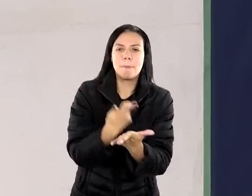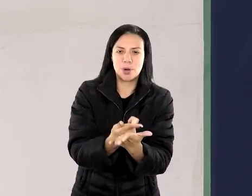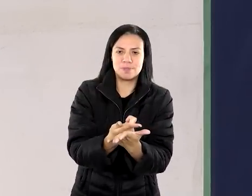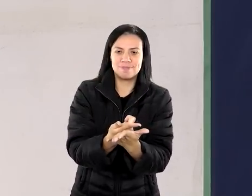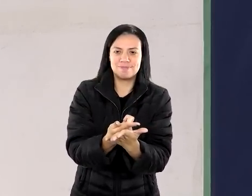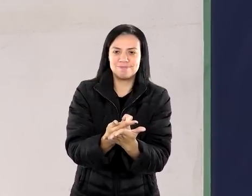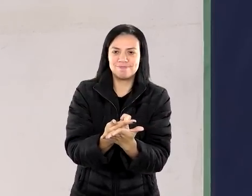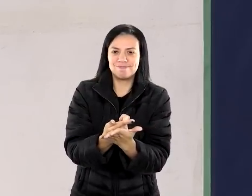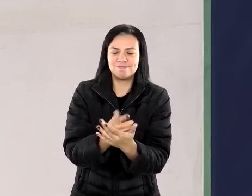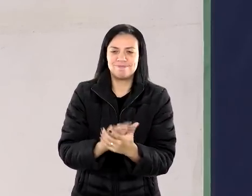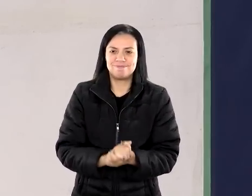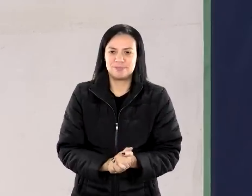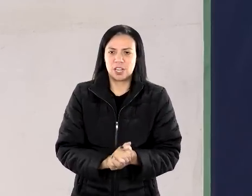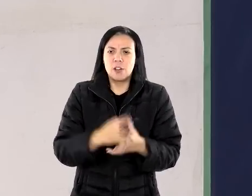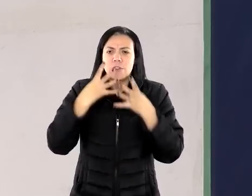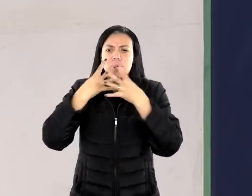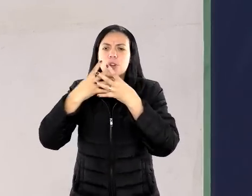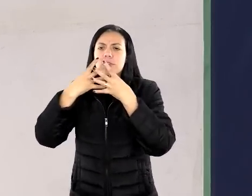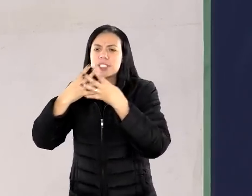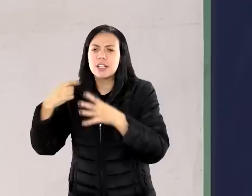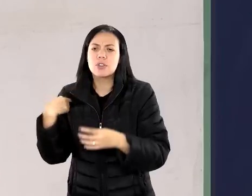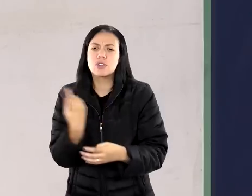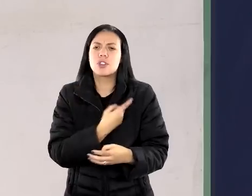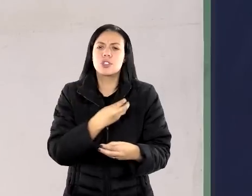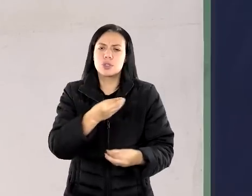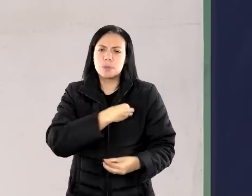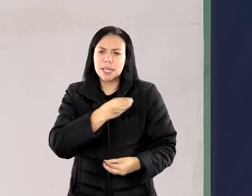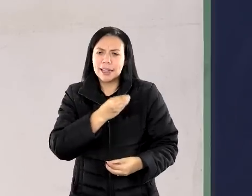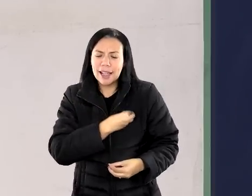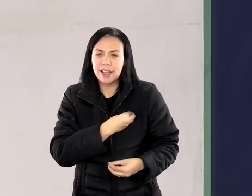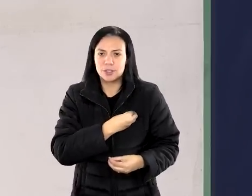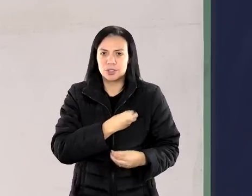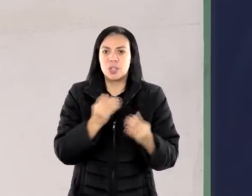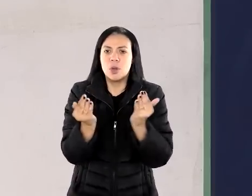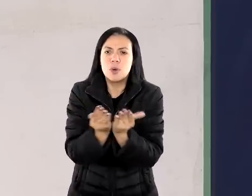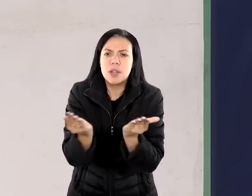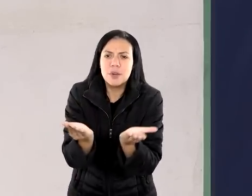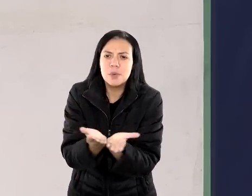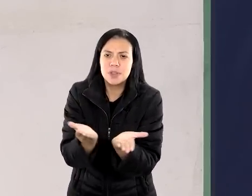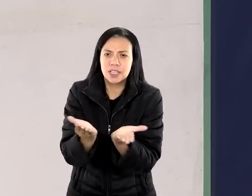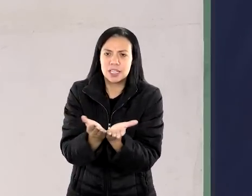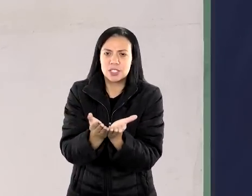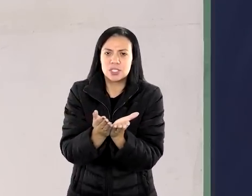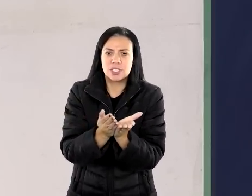olhos. Confesse os seus pecados a Cristo como igreja, como cristão, como filho de Deus.